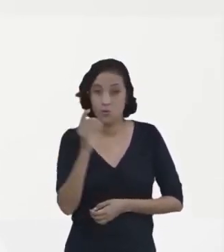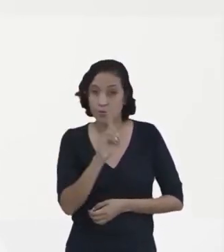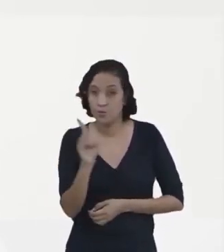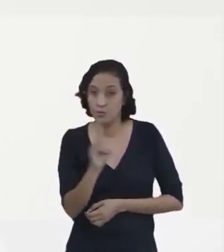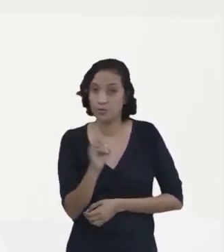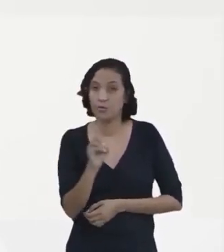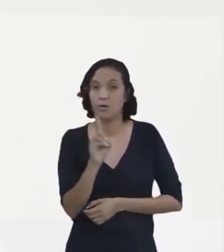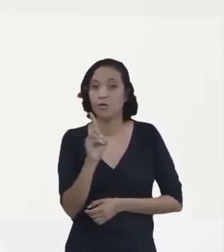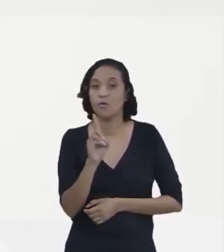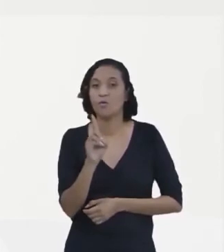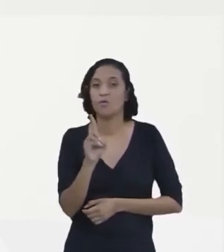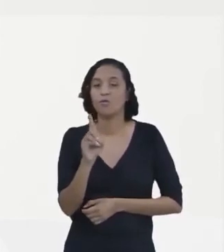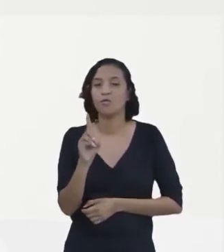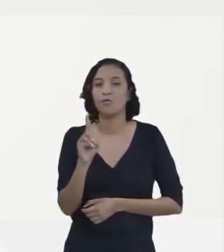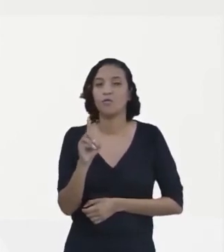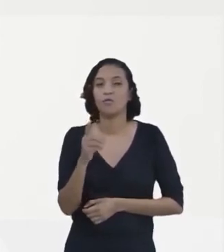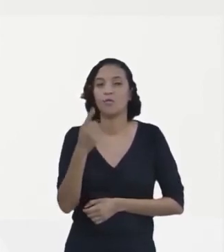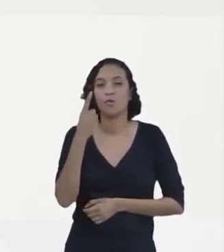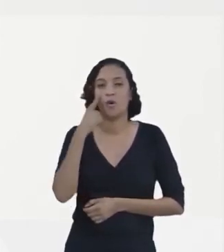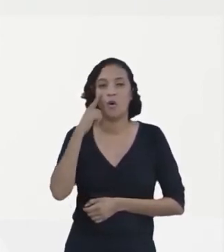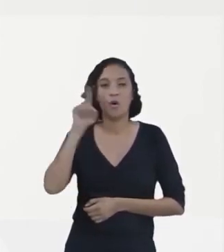metro